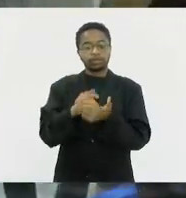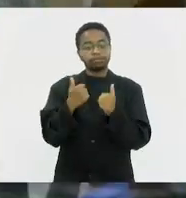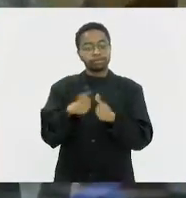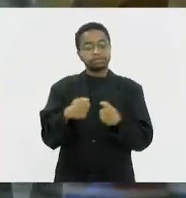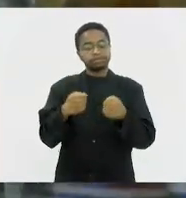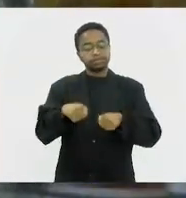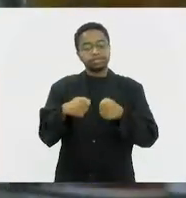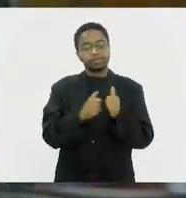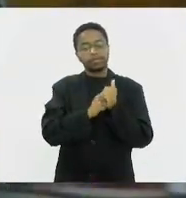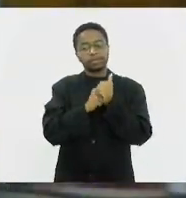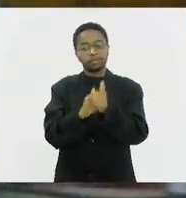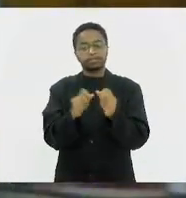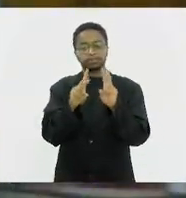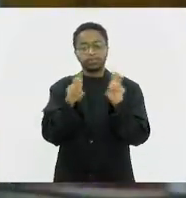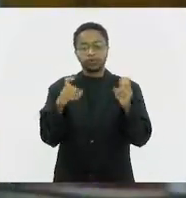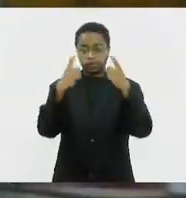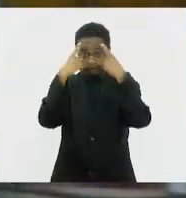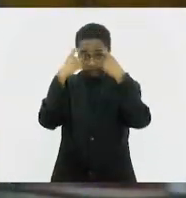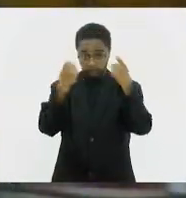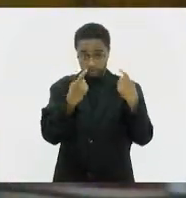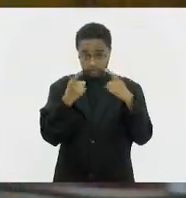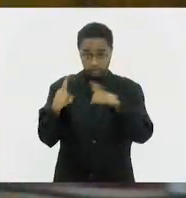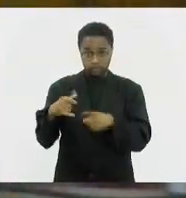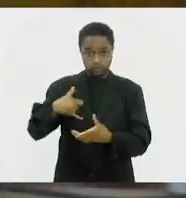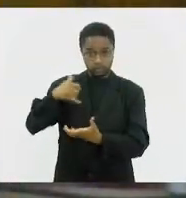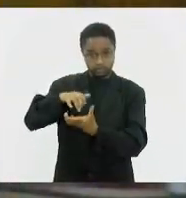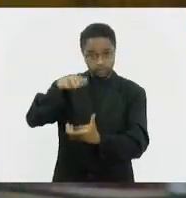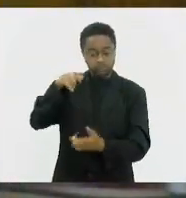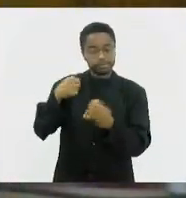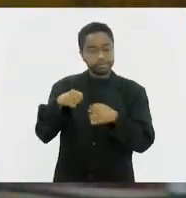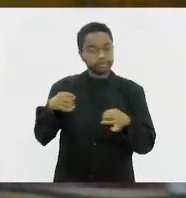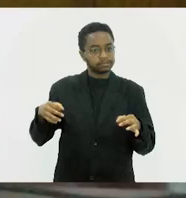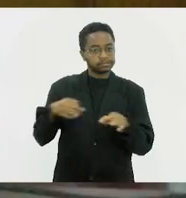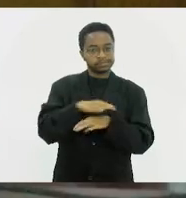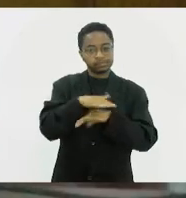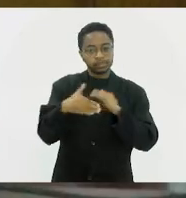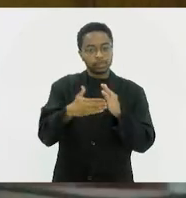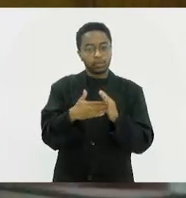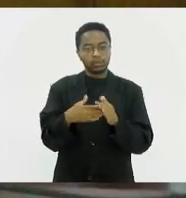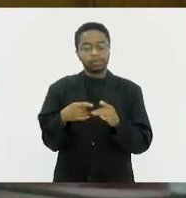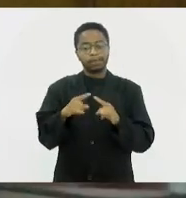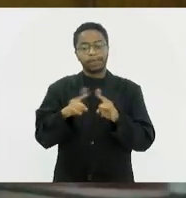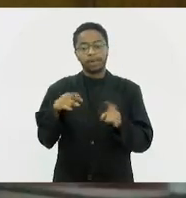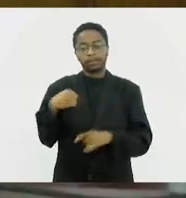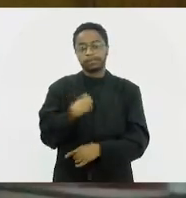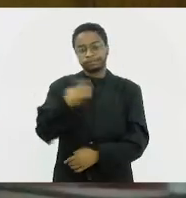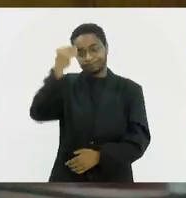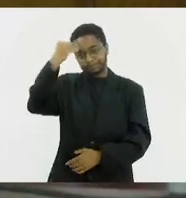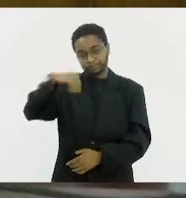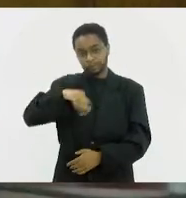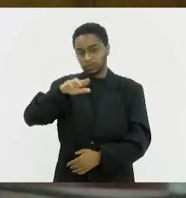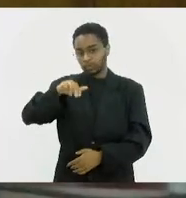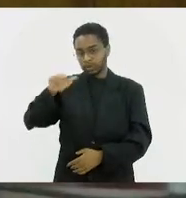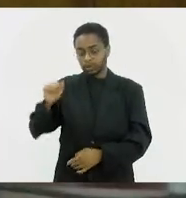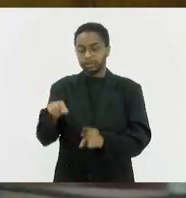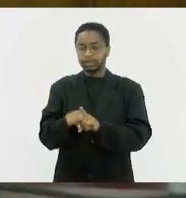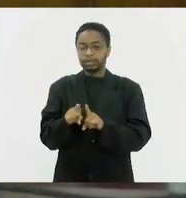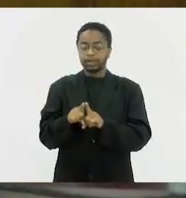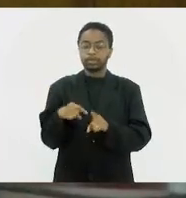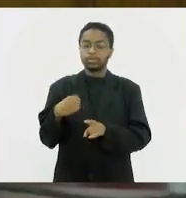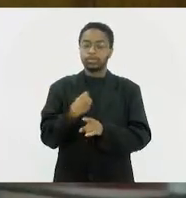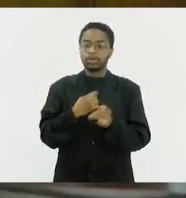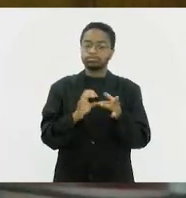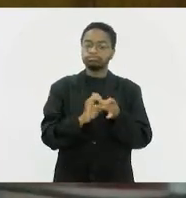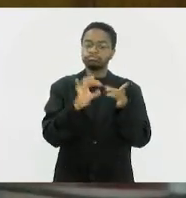de violência ao idoso seja um serviço completo. E não desistiremos, estamos à disposição da Secretaria de Ordem Pública